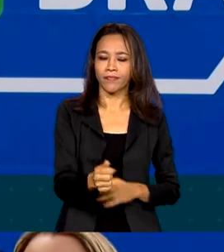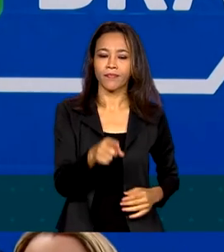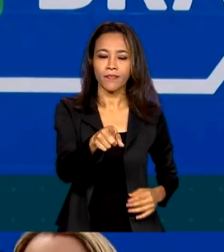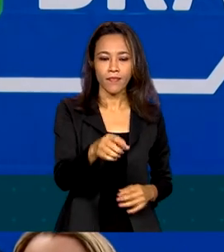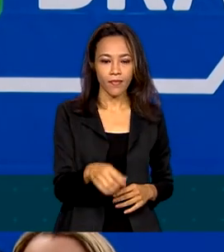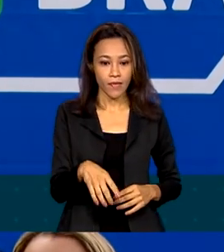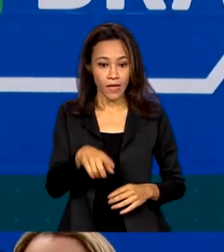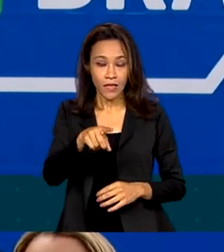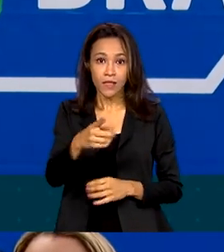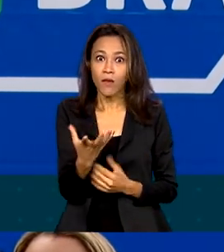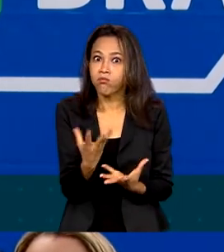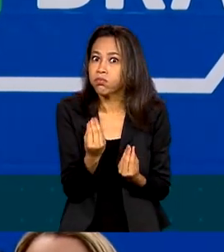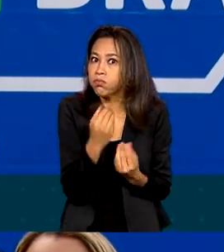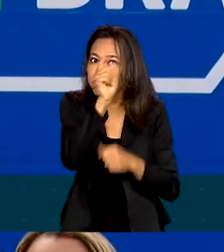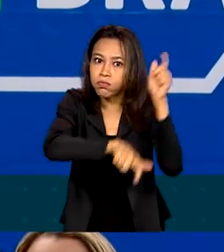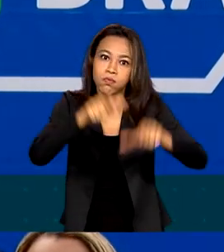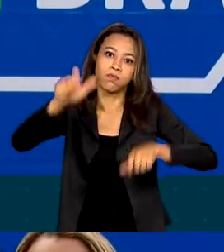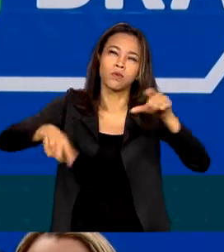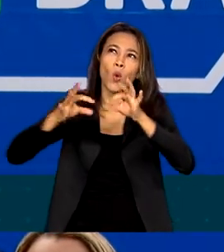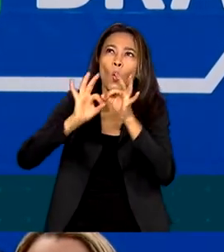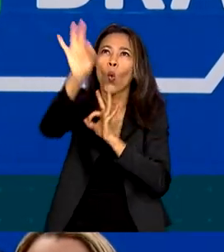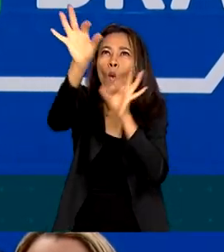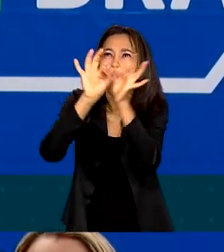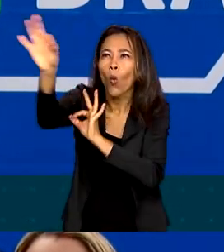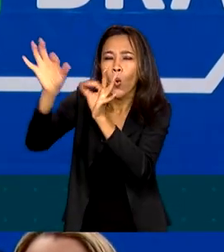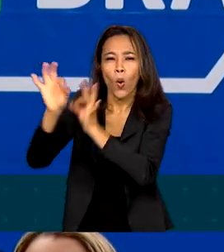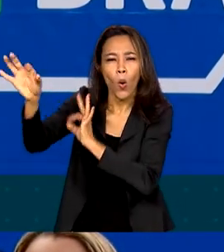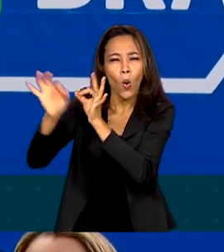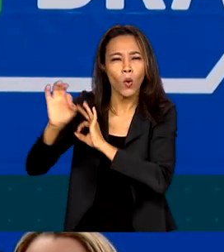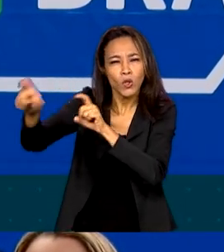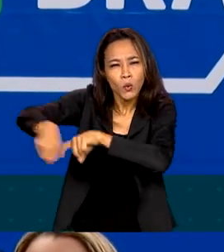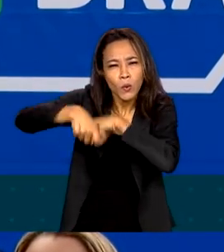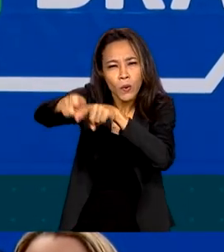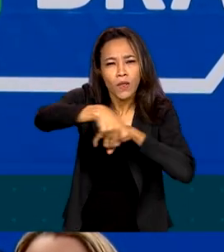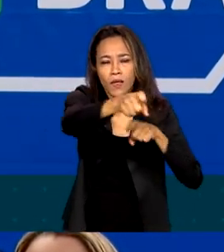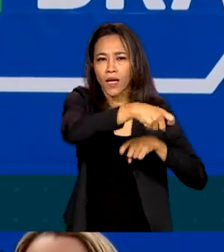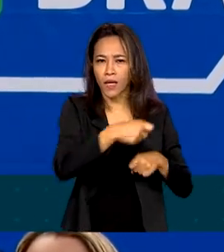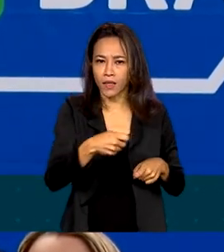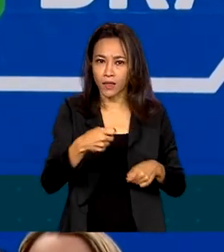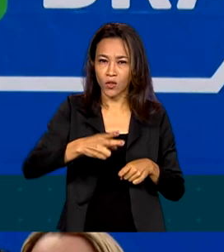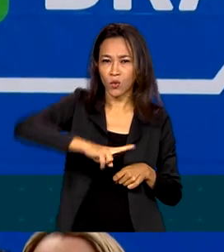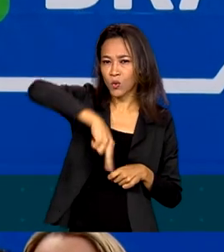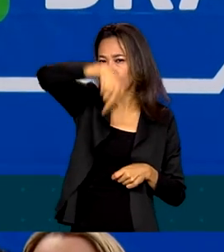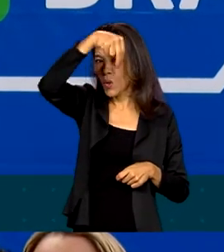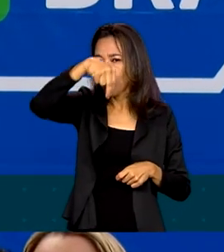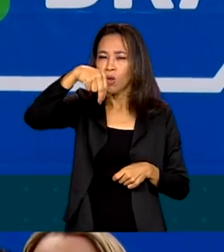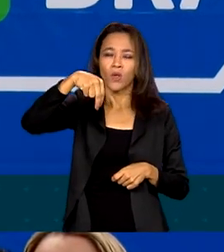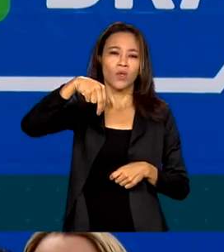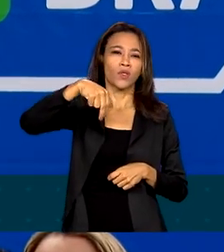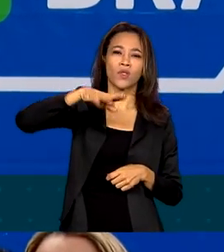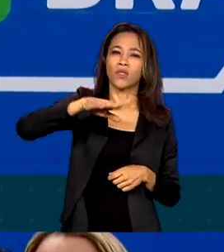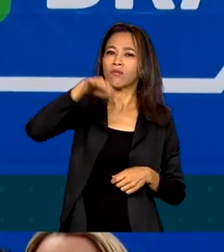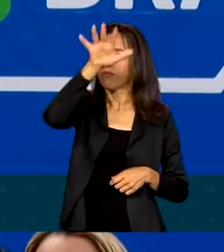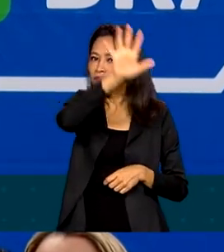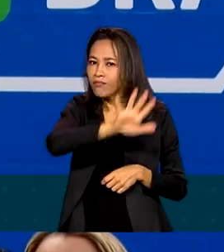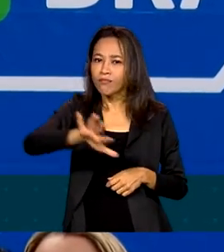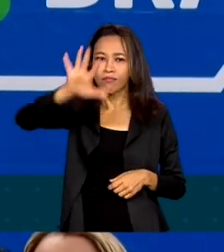brasileiros que estão naquelas regiões distantes e comunidades rurais, no norte do país, na região